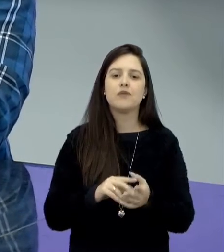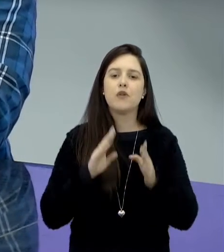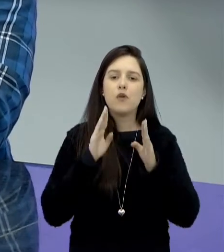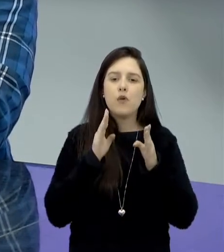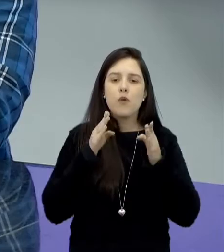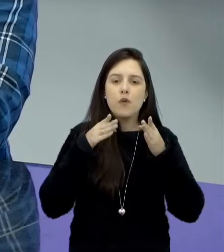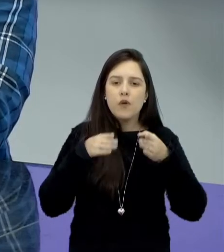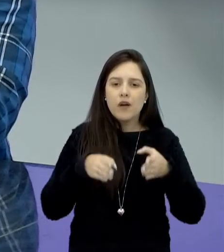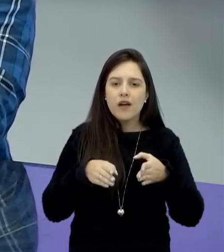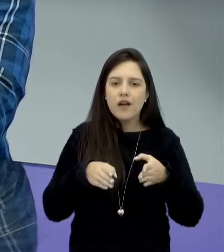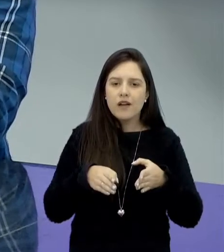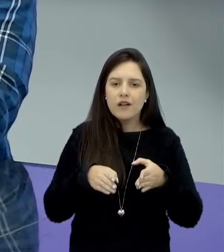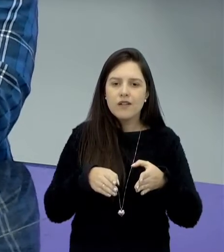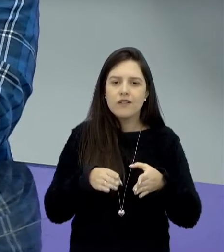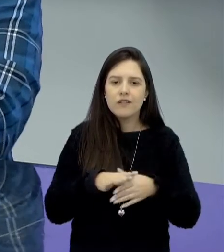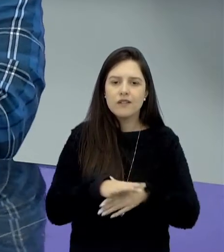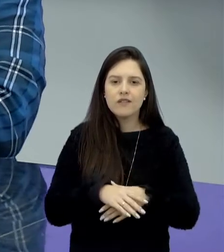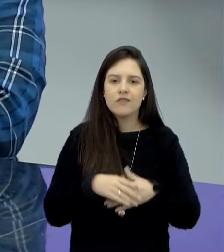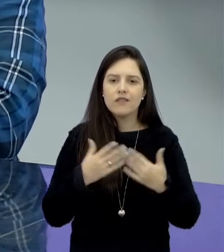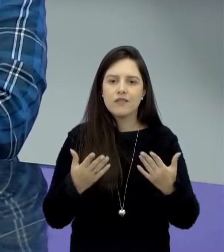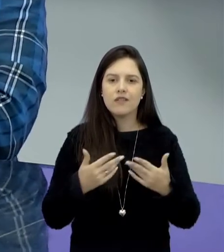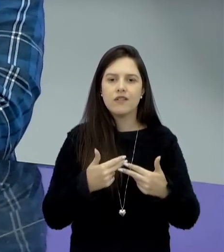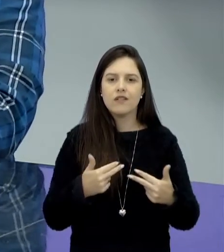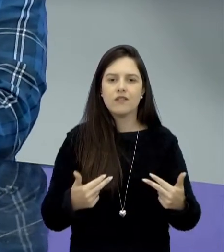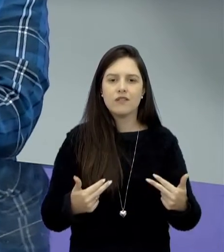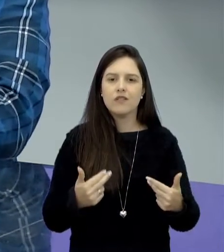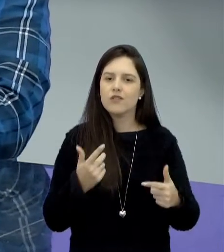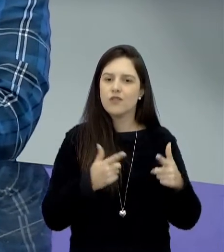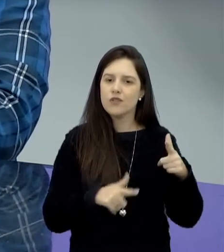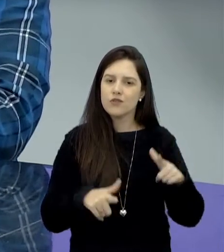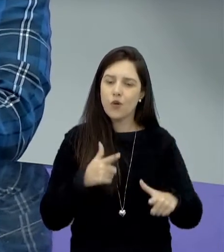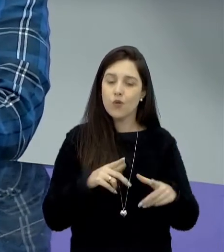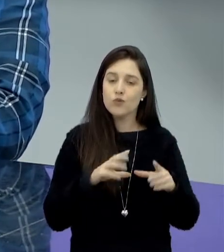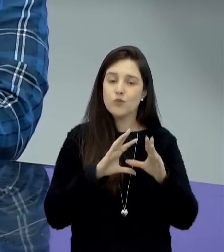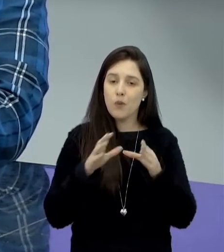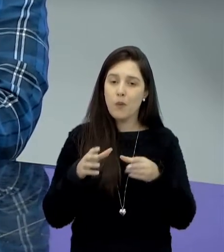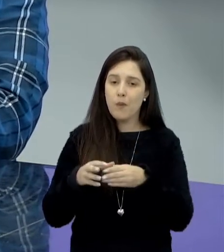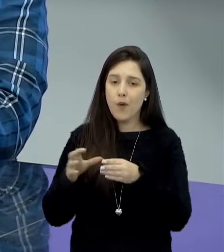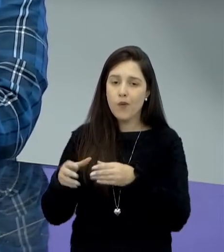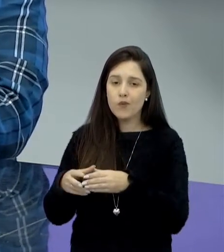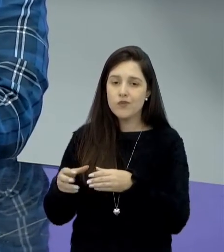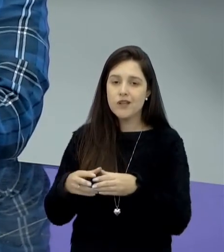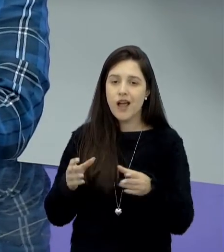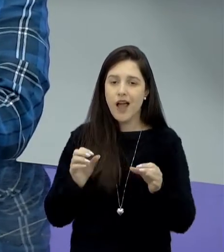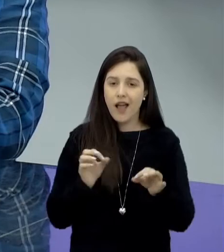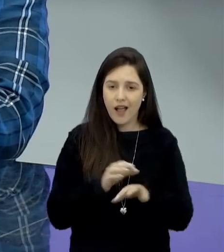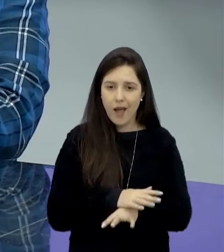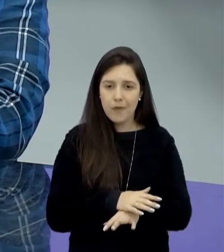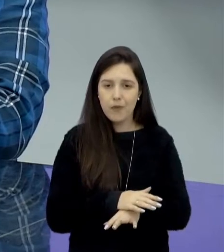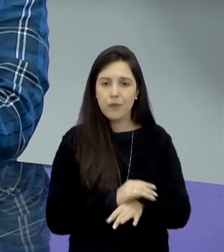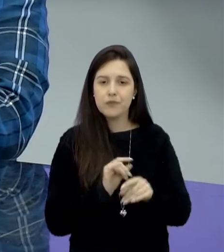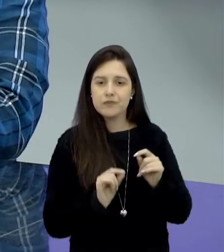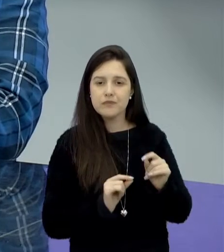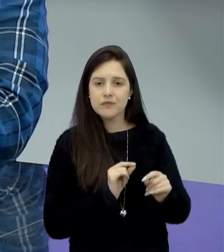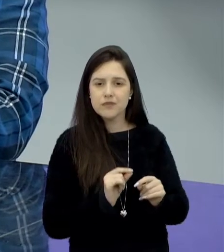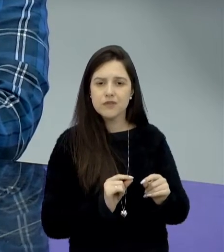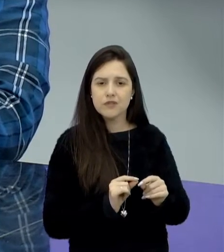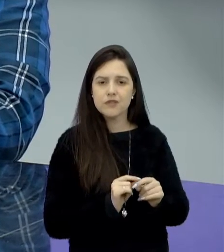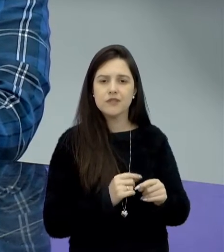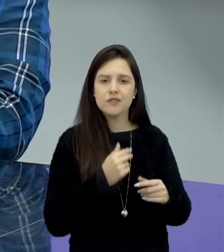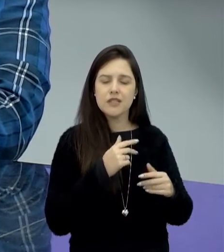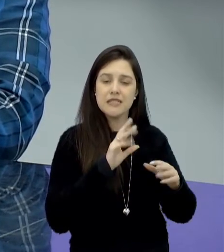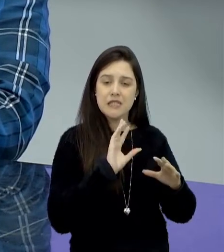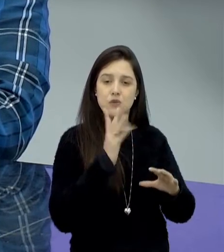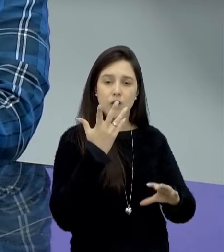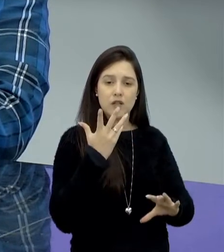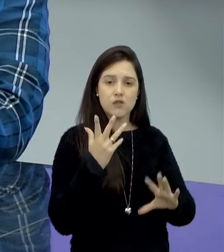que vão conquistando outros povos acabam dizimando a cultura, né, de civilizações,